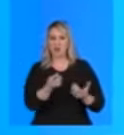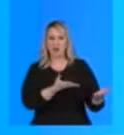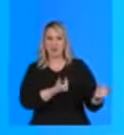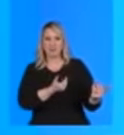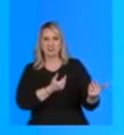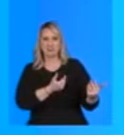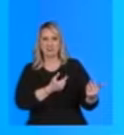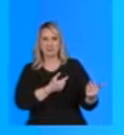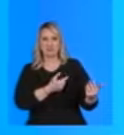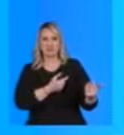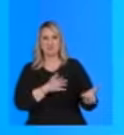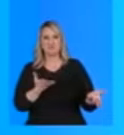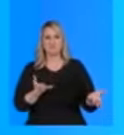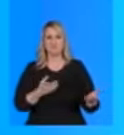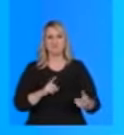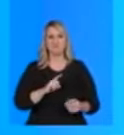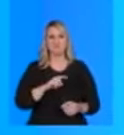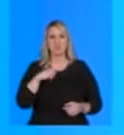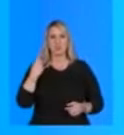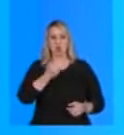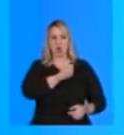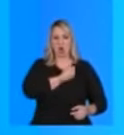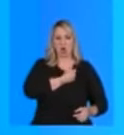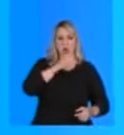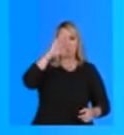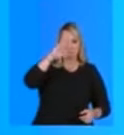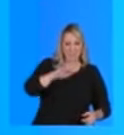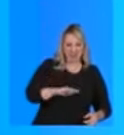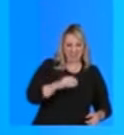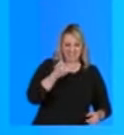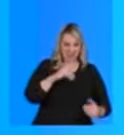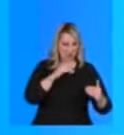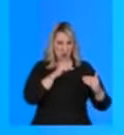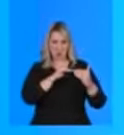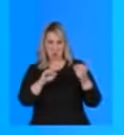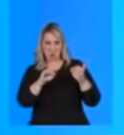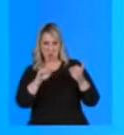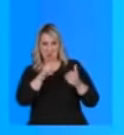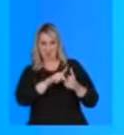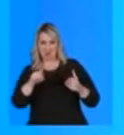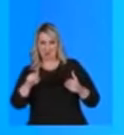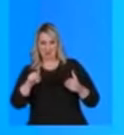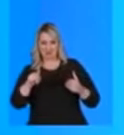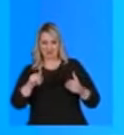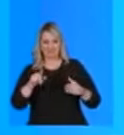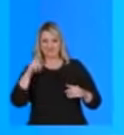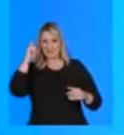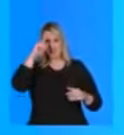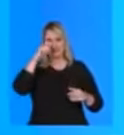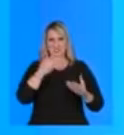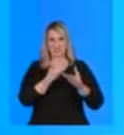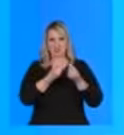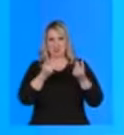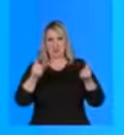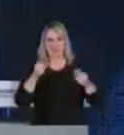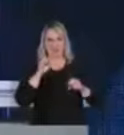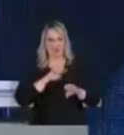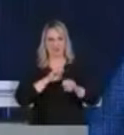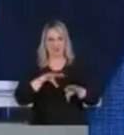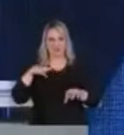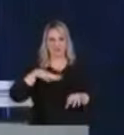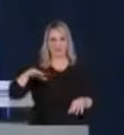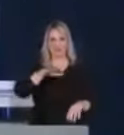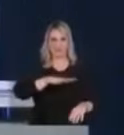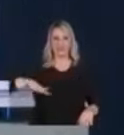a minha inclusive com notas mais baixas caso não concordem com ele dificilmente nós teremos uma educação de qualidade no nosso município